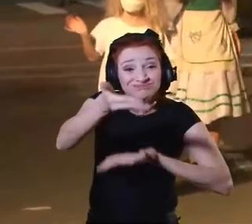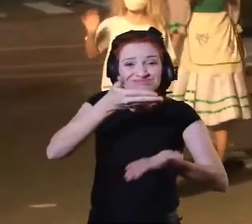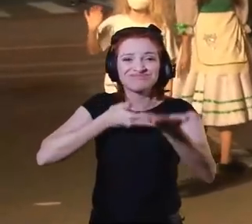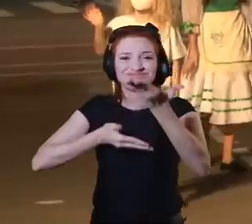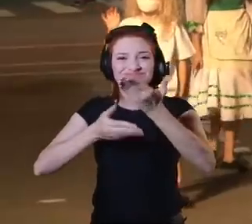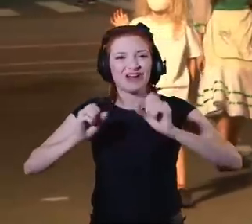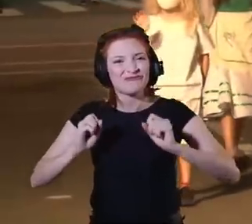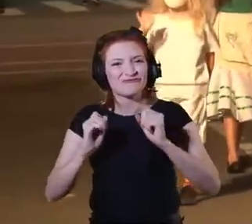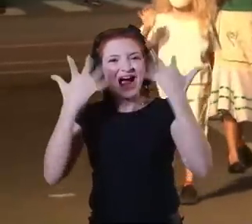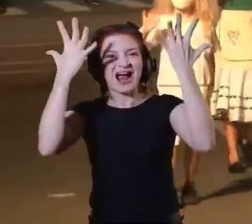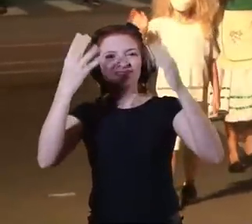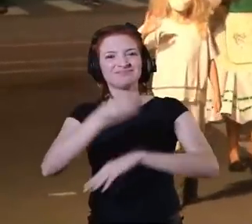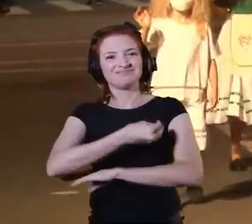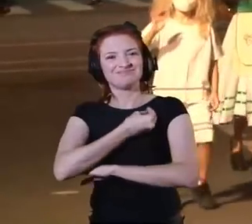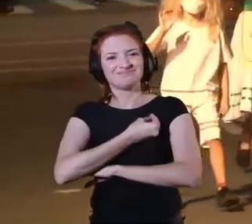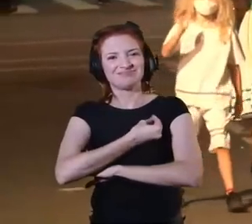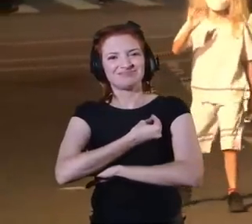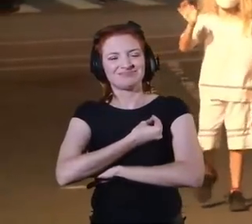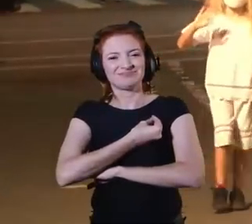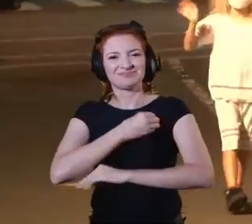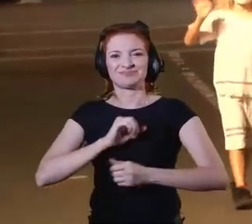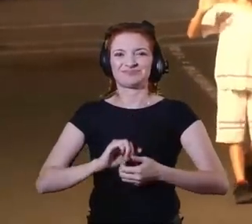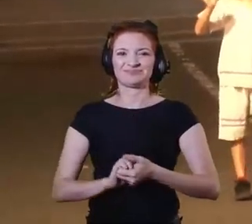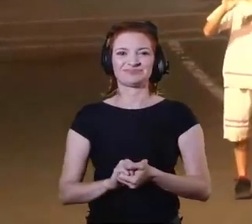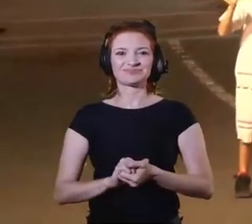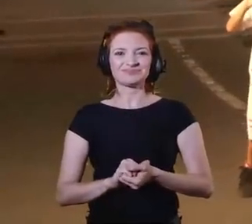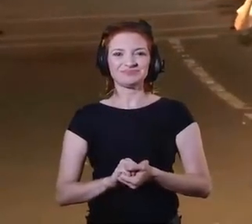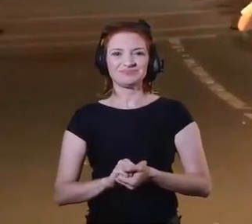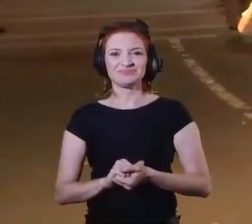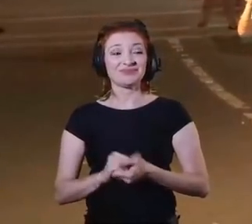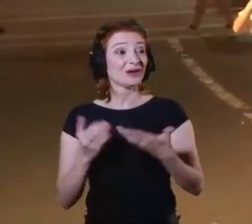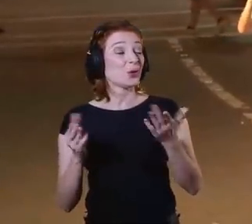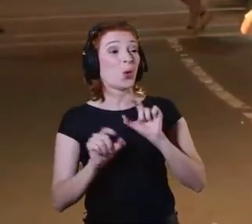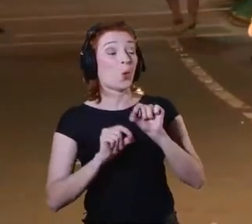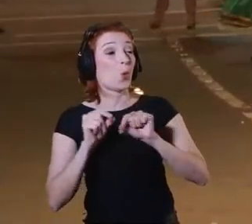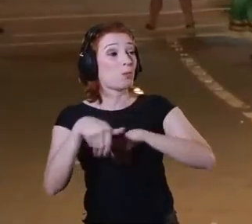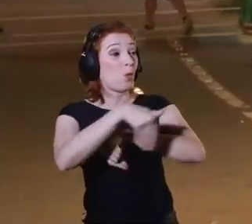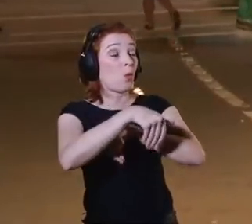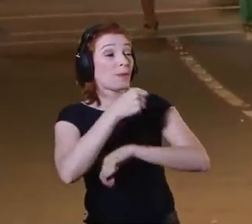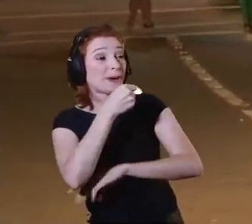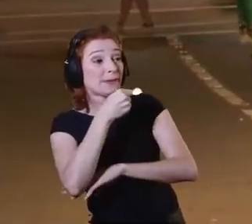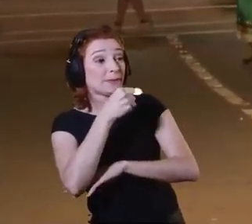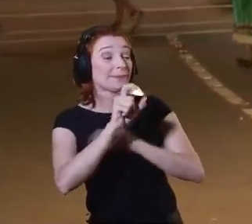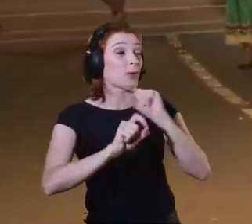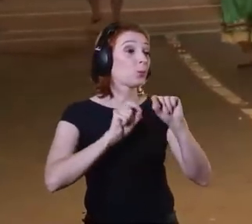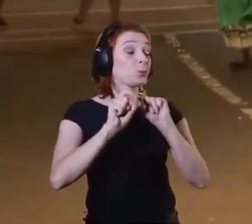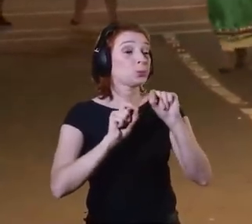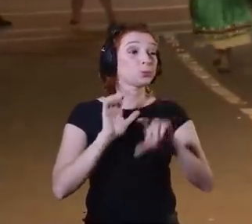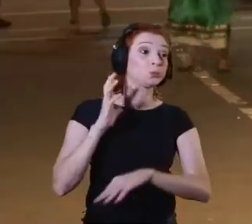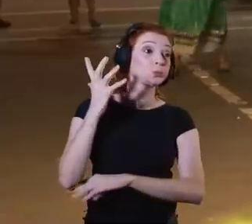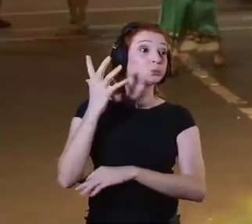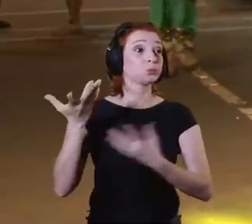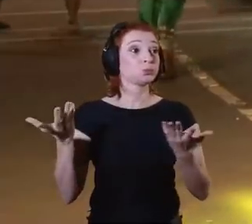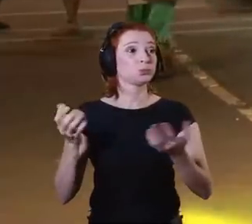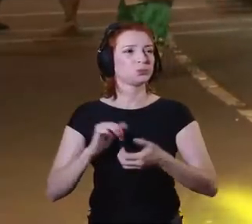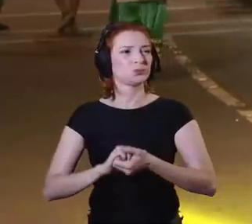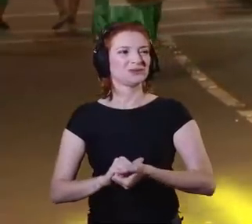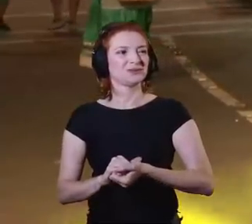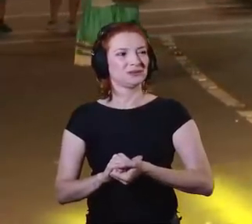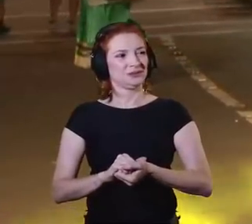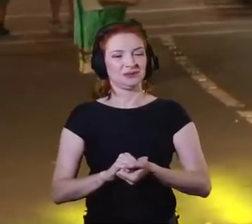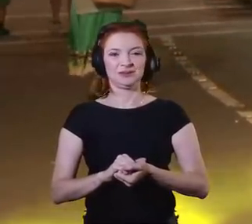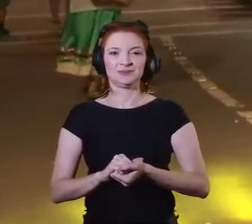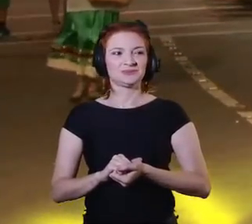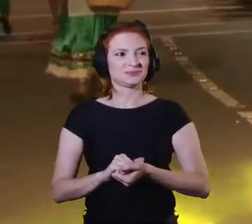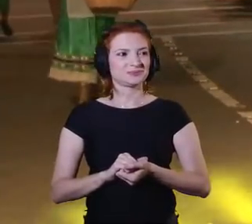a vida juntos. Luciano e Modena, traga pra gente essas informações entre a fronteira